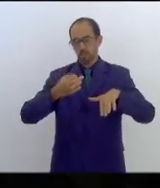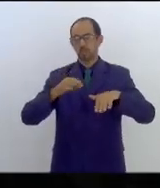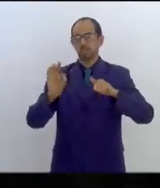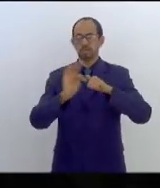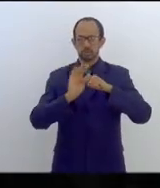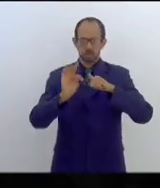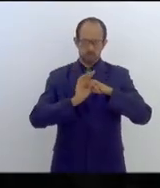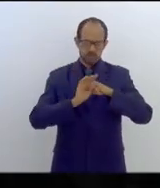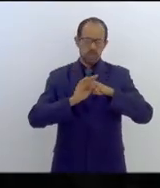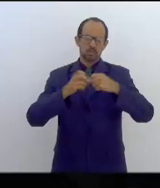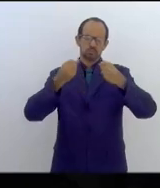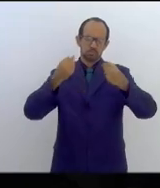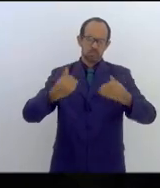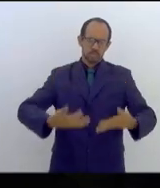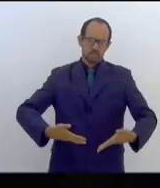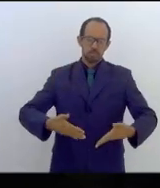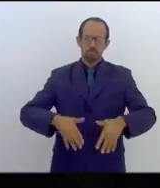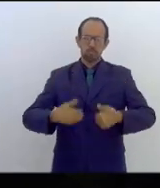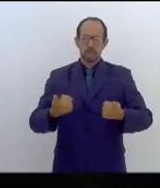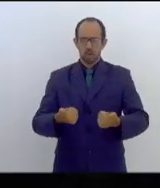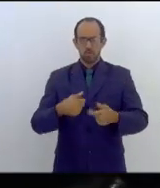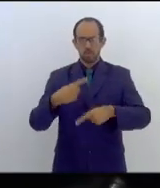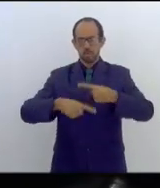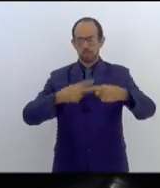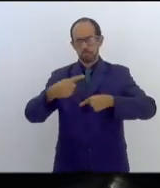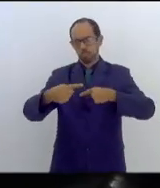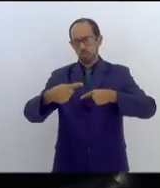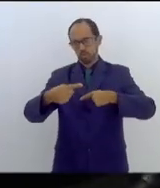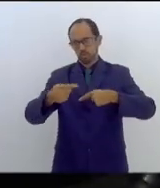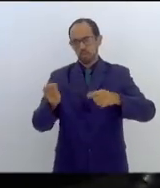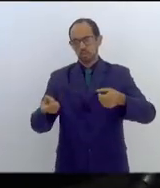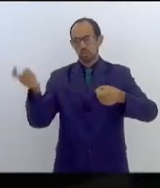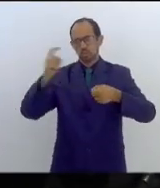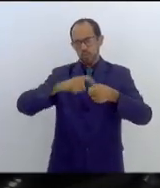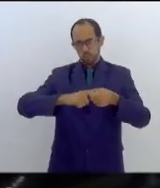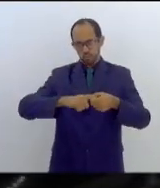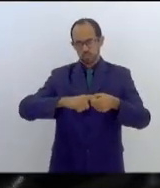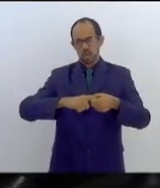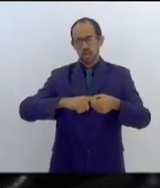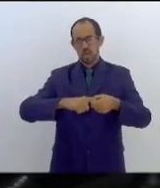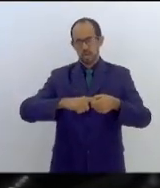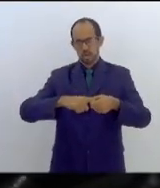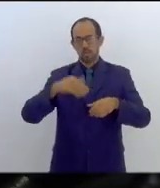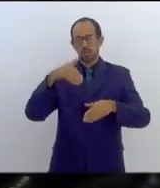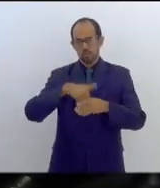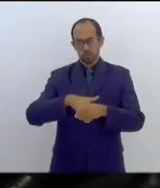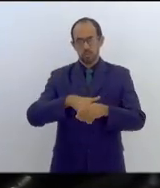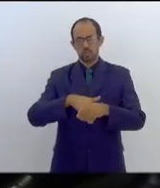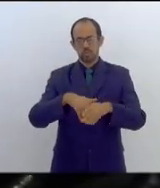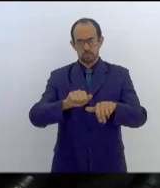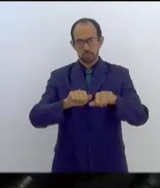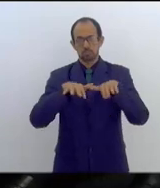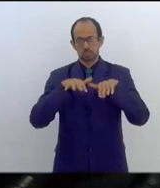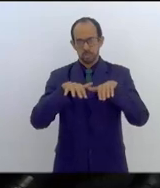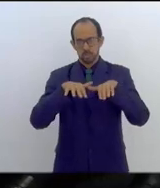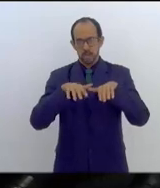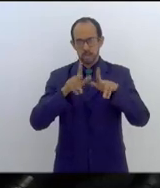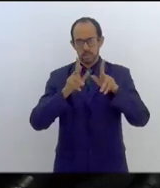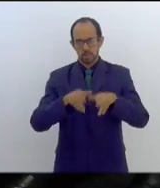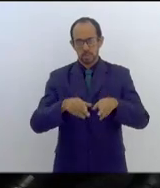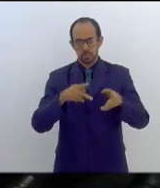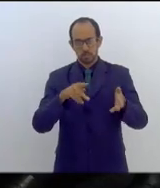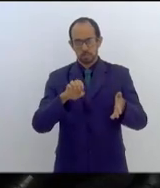mais explicativa, para depois, então, a gente submeter à votação do plenário essa mesma